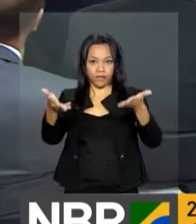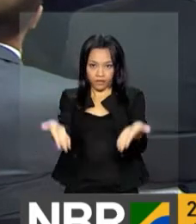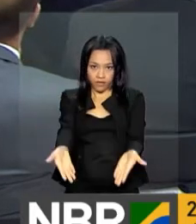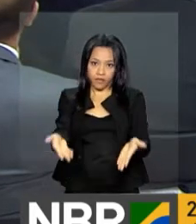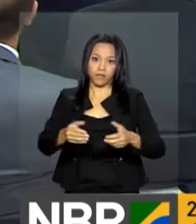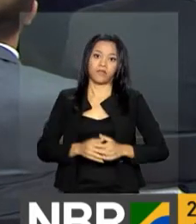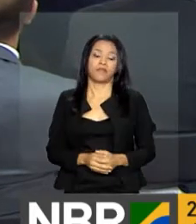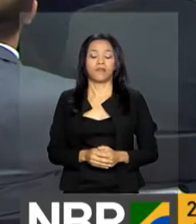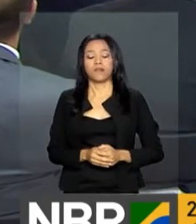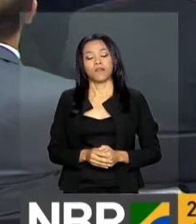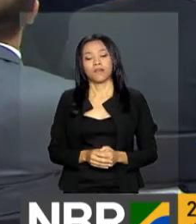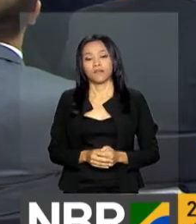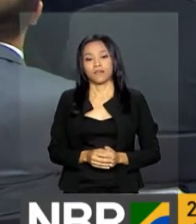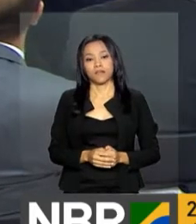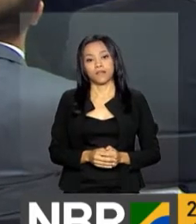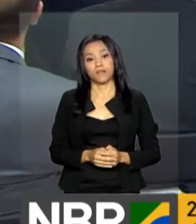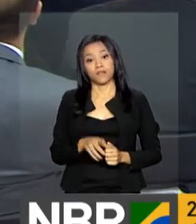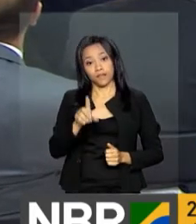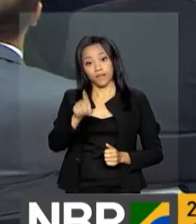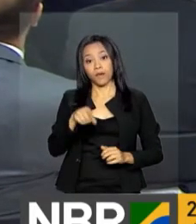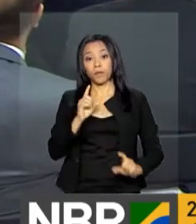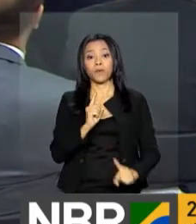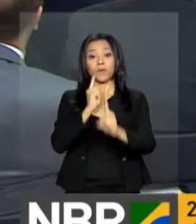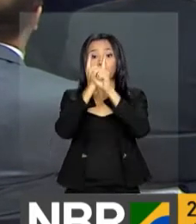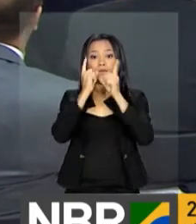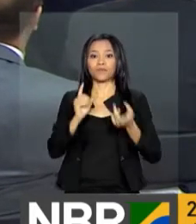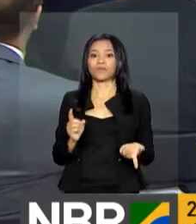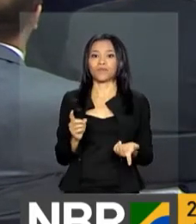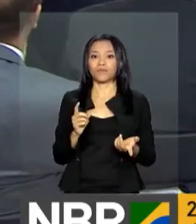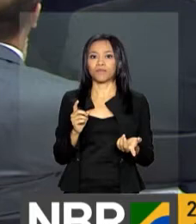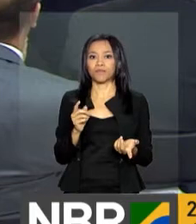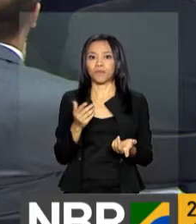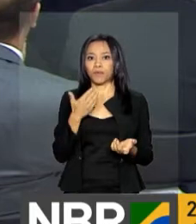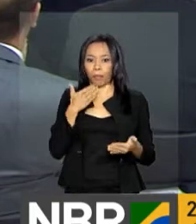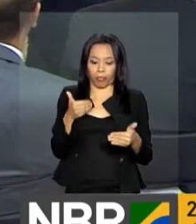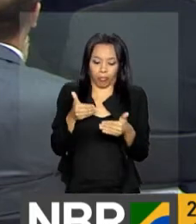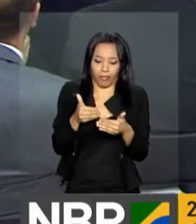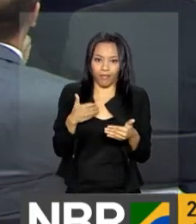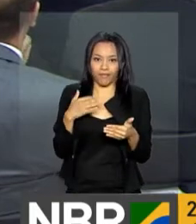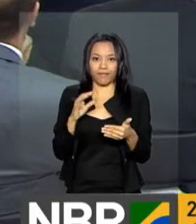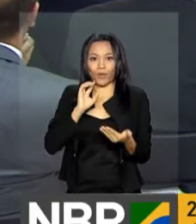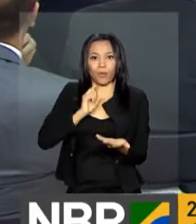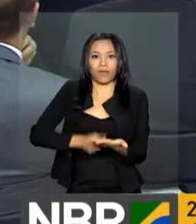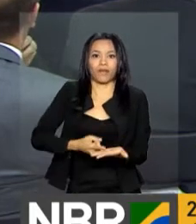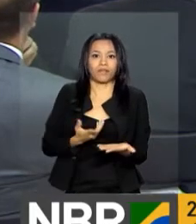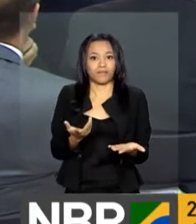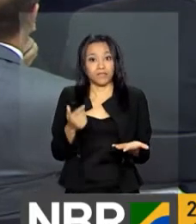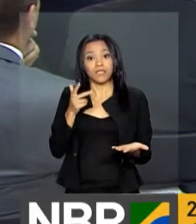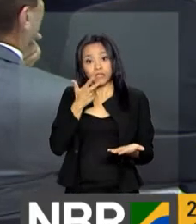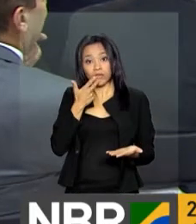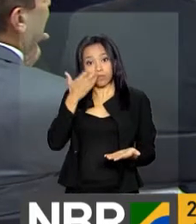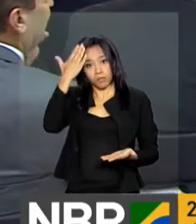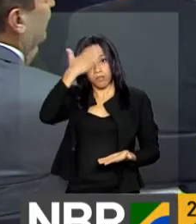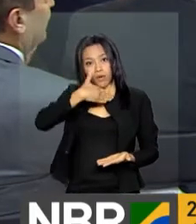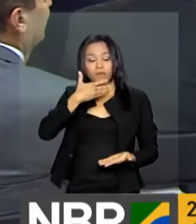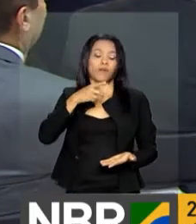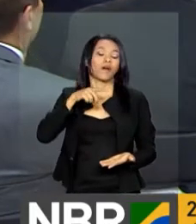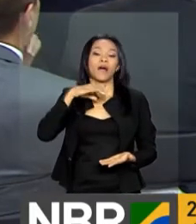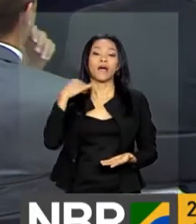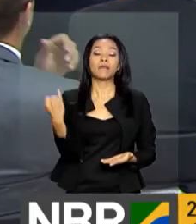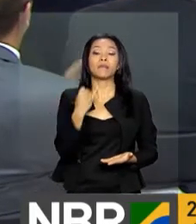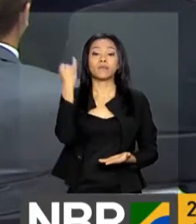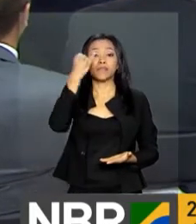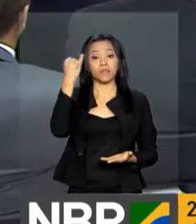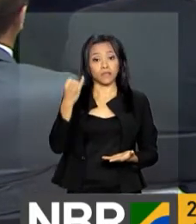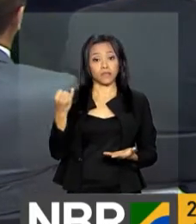é digamos assim marcada quase de um dia para o outro tudo isso está a revelar a importância deste ato tal